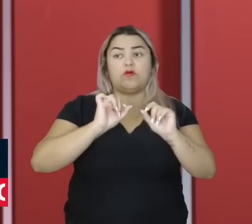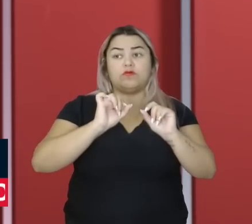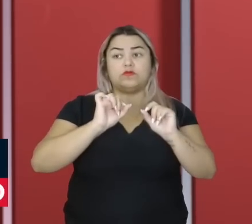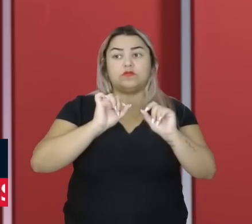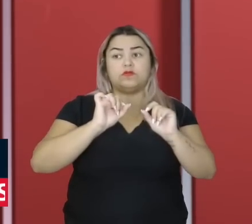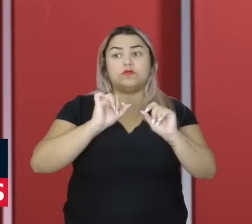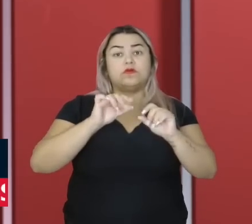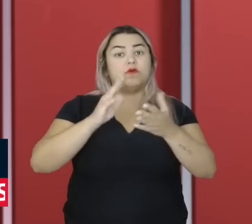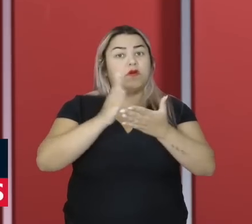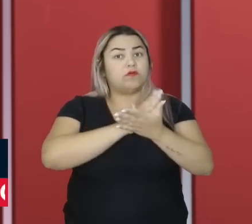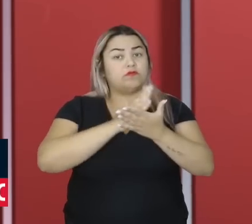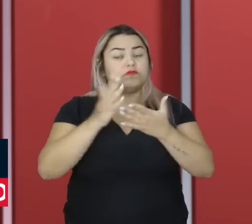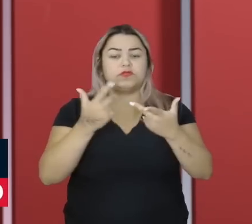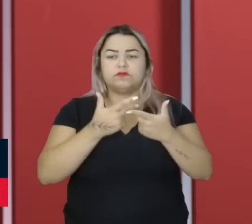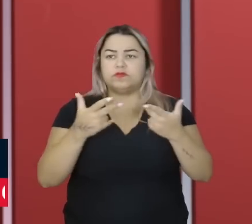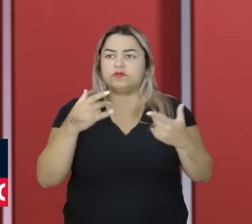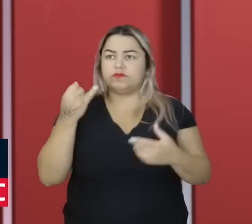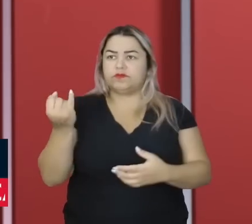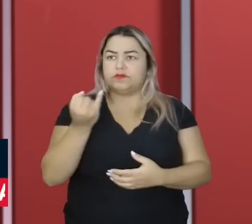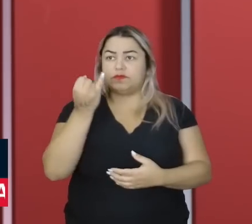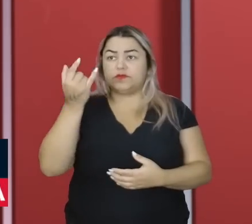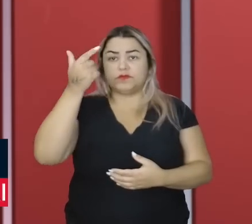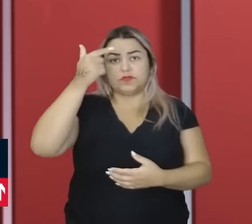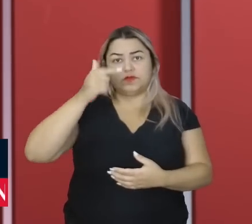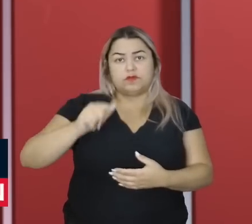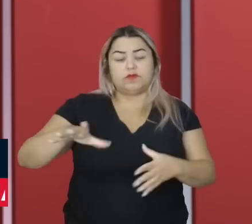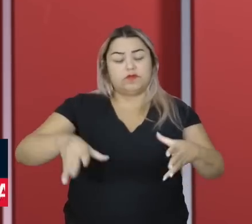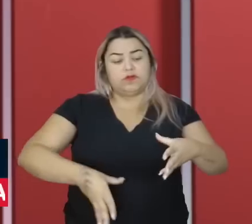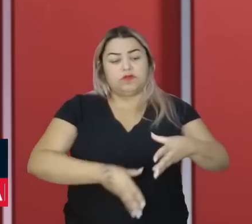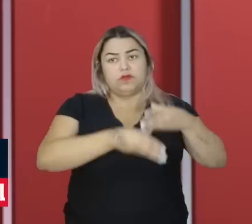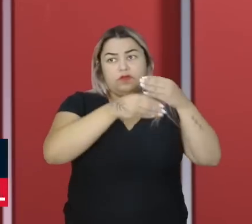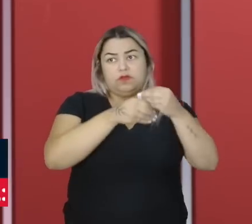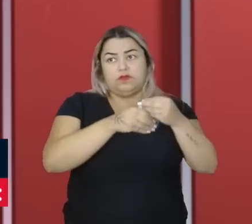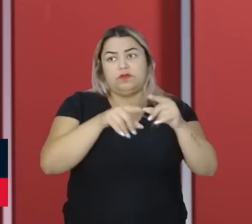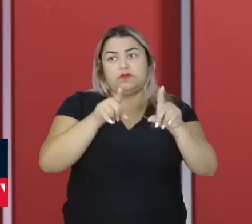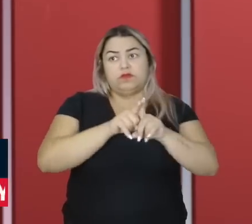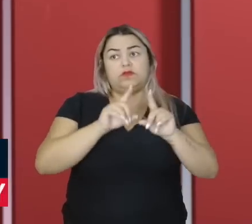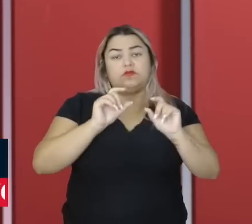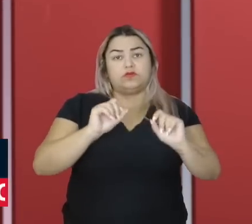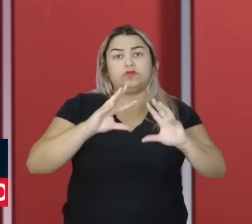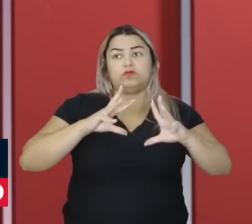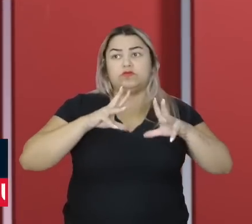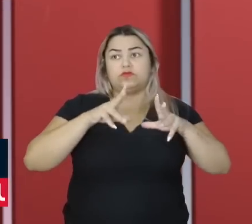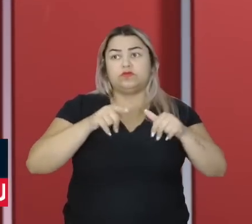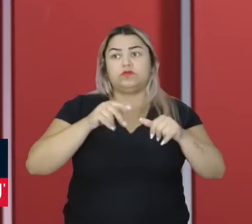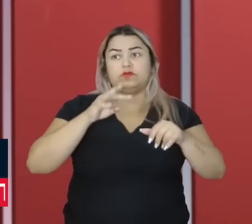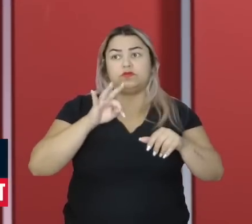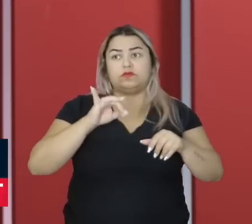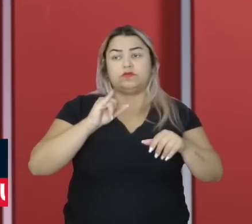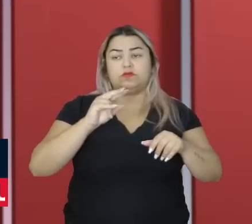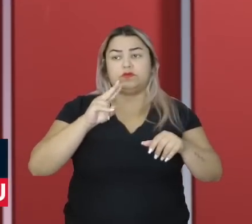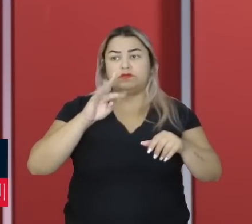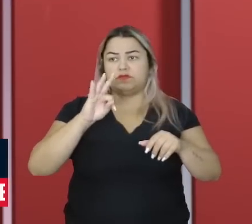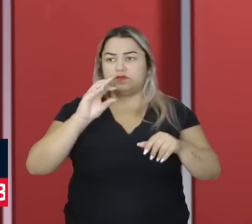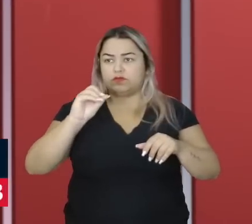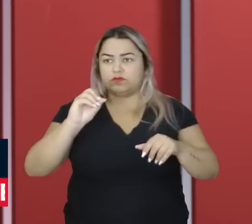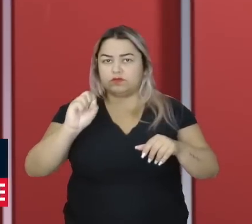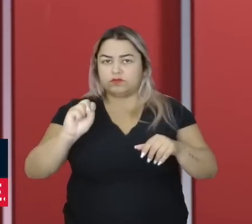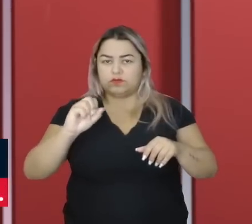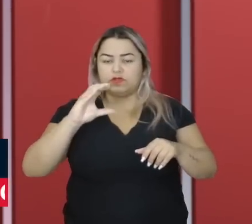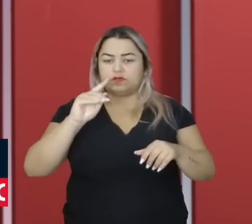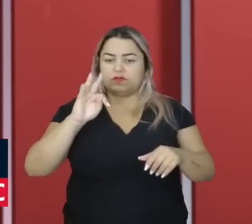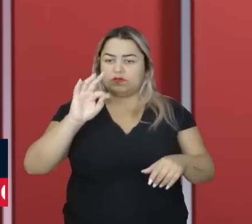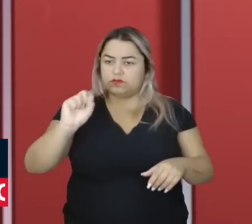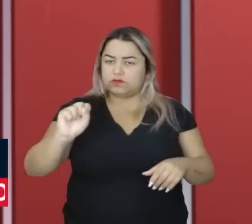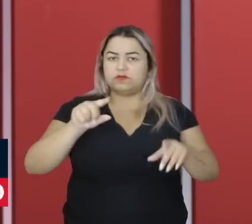também teve algumas coisas importantes que nós conseguimos incluir, como foi a desoneração total de tributos da cesta básica, a redução